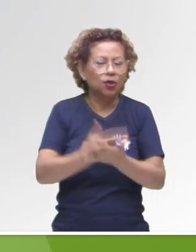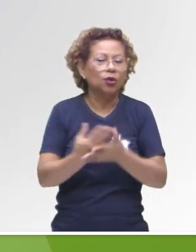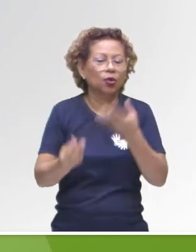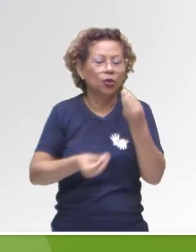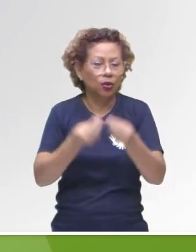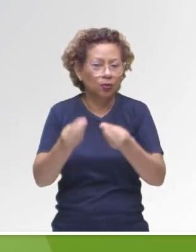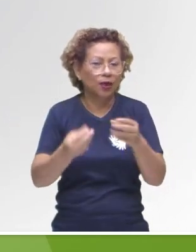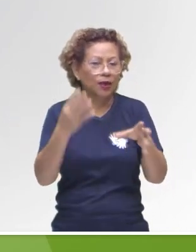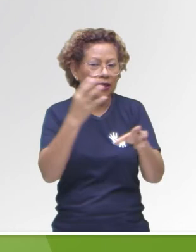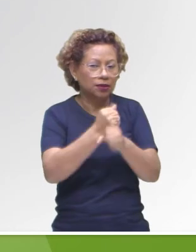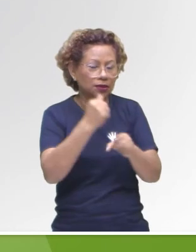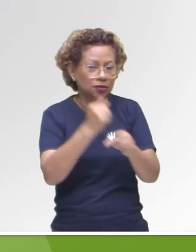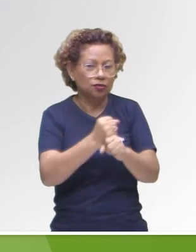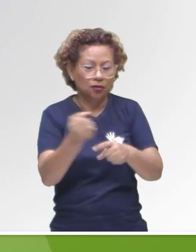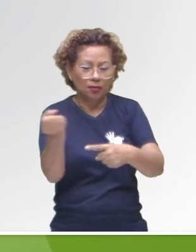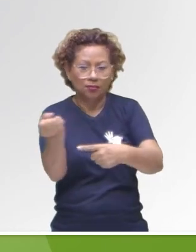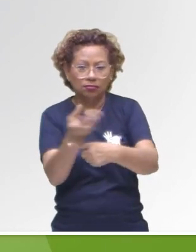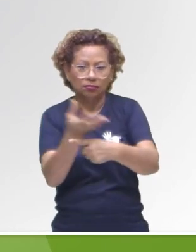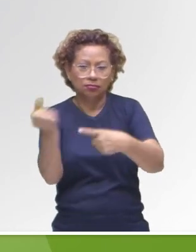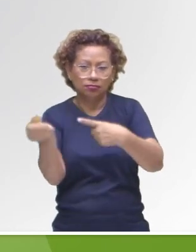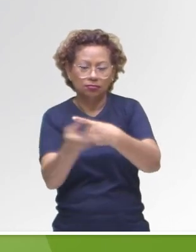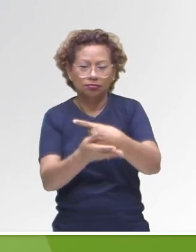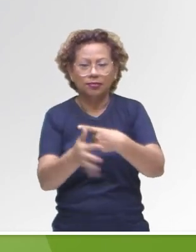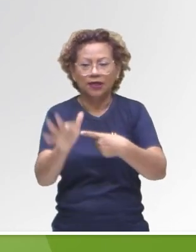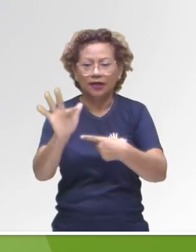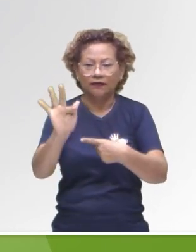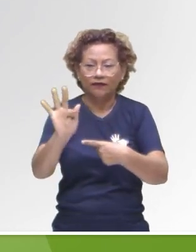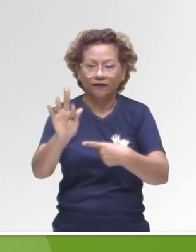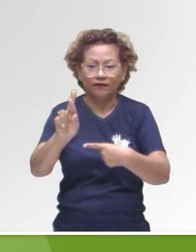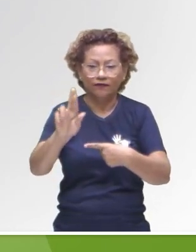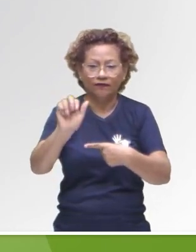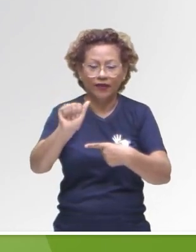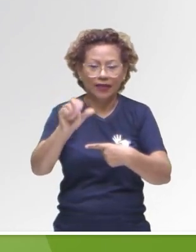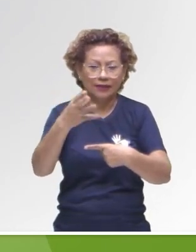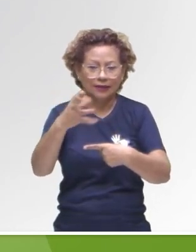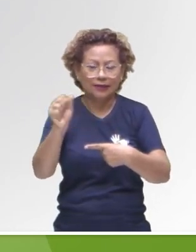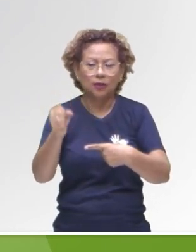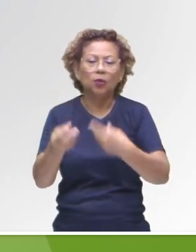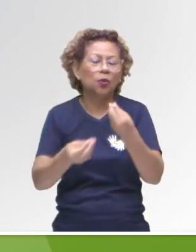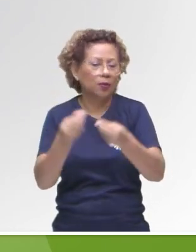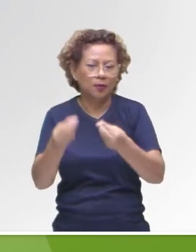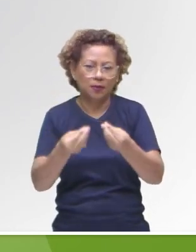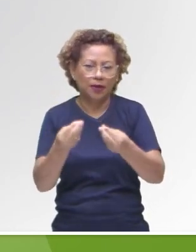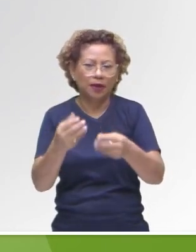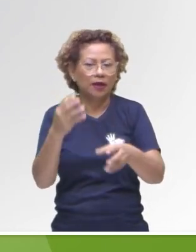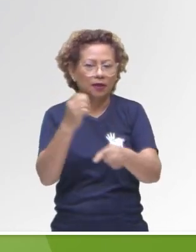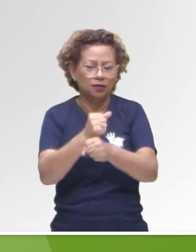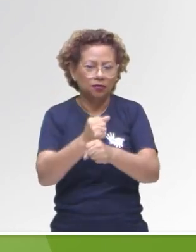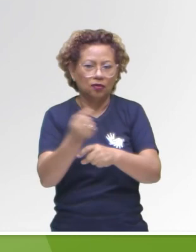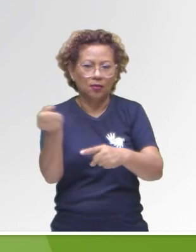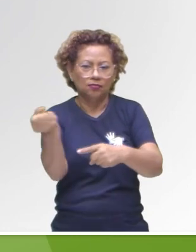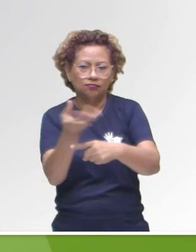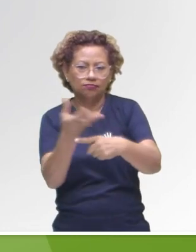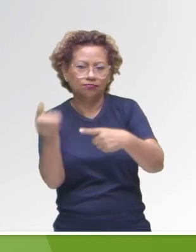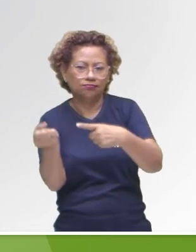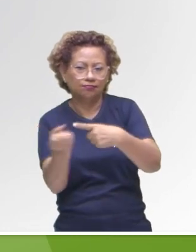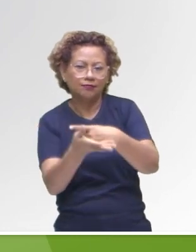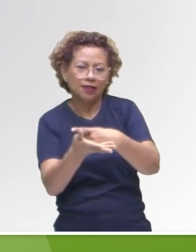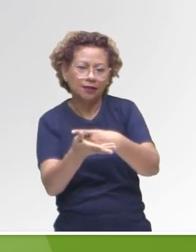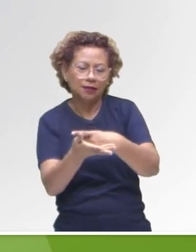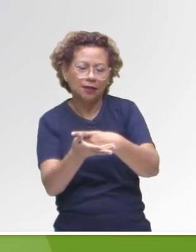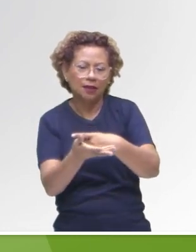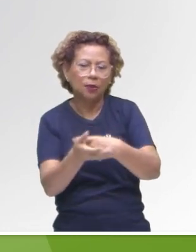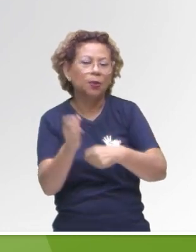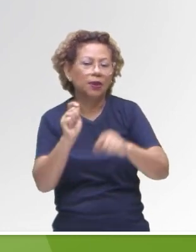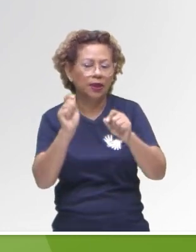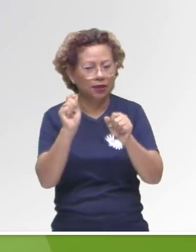soma frações com denominadores diferentes. Quando eu tenho que somar essas frações aqui, eu